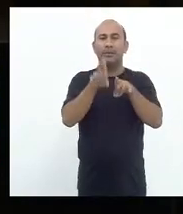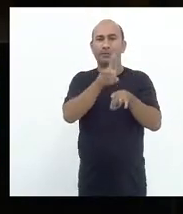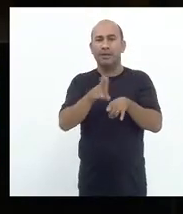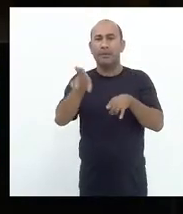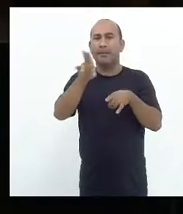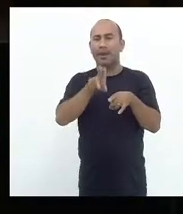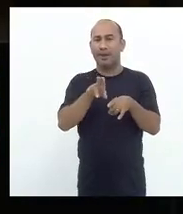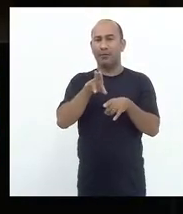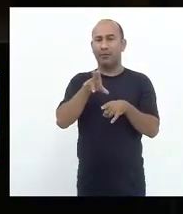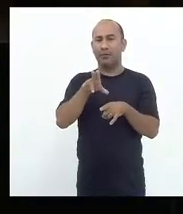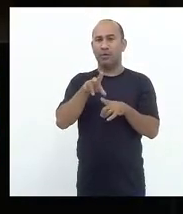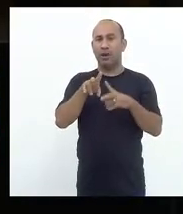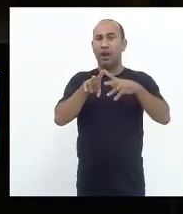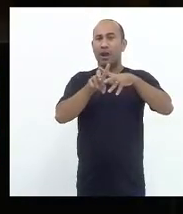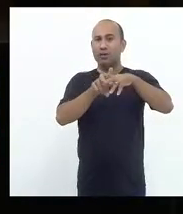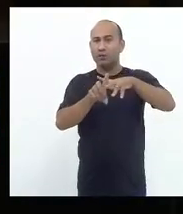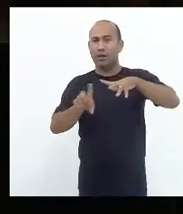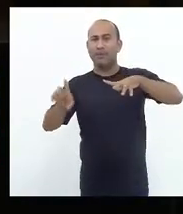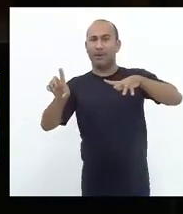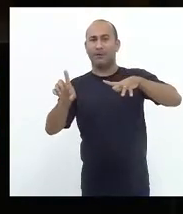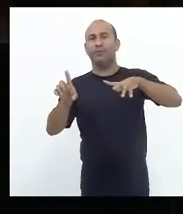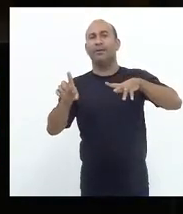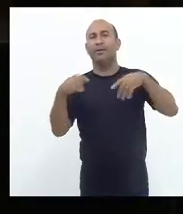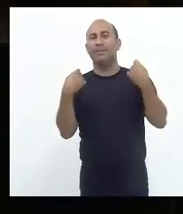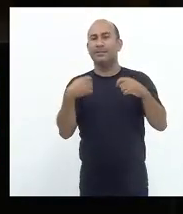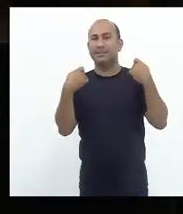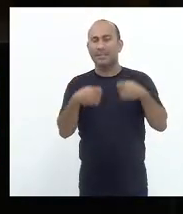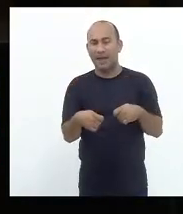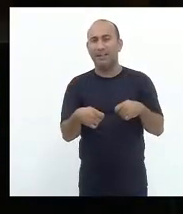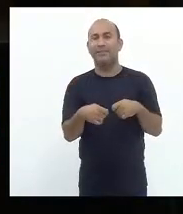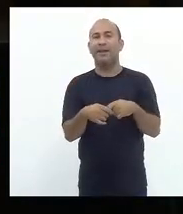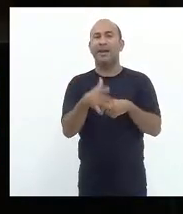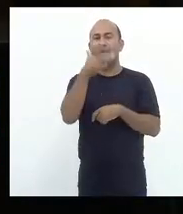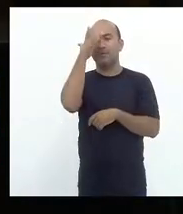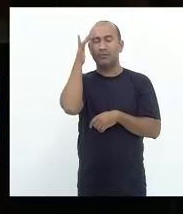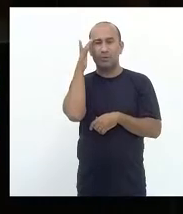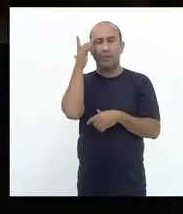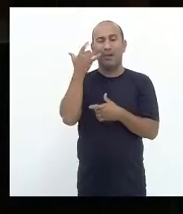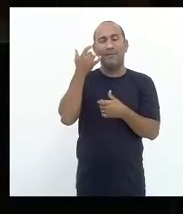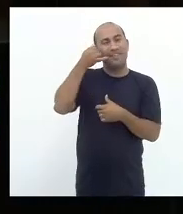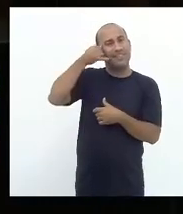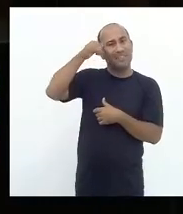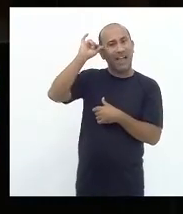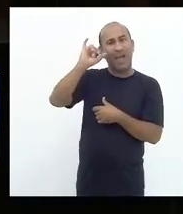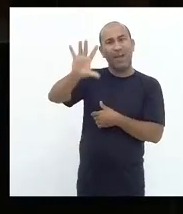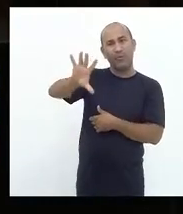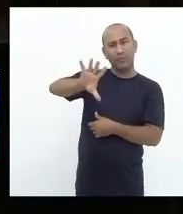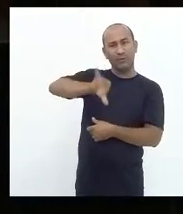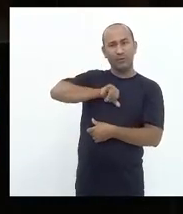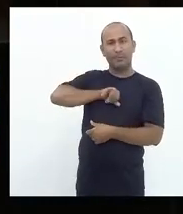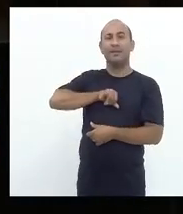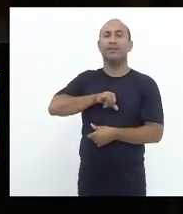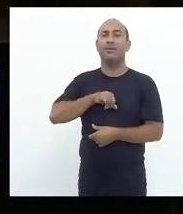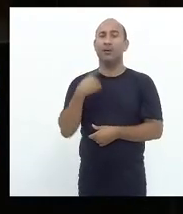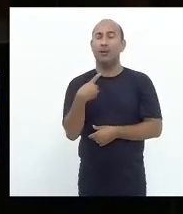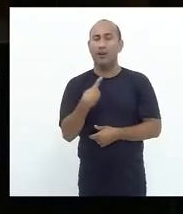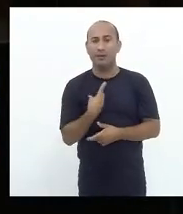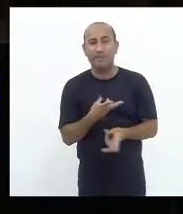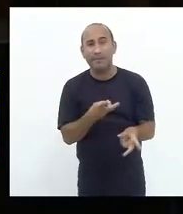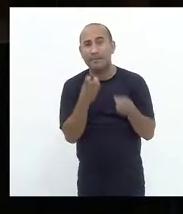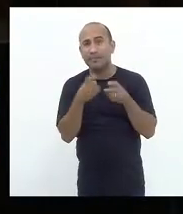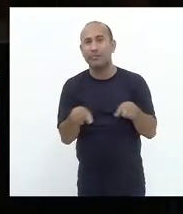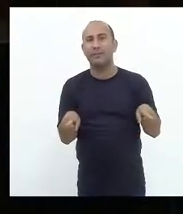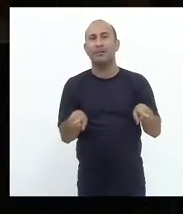isolamento social como algo concreto para mitigar a contaminação. E nós vimos